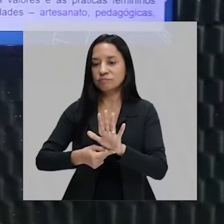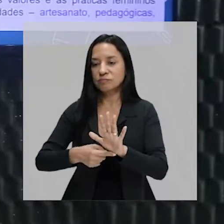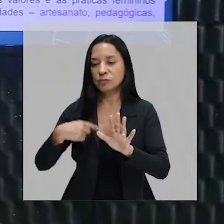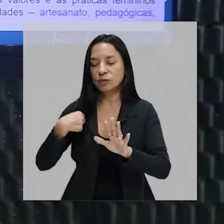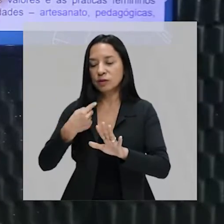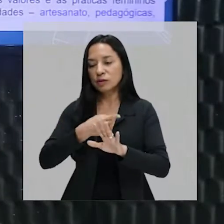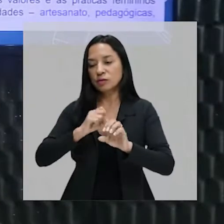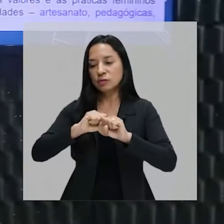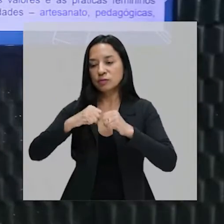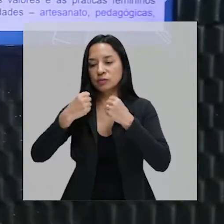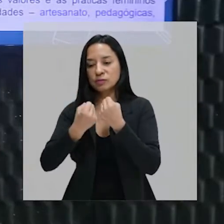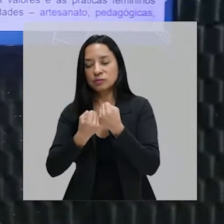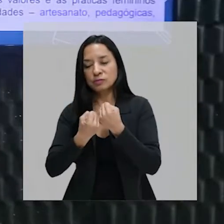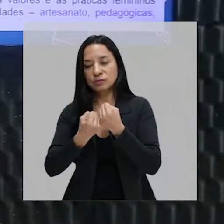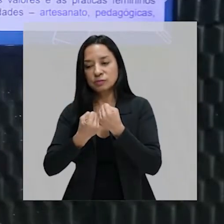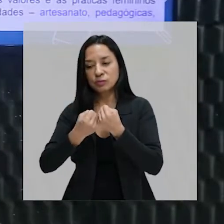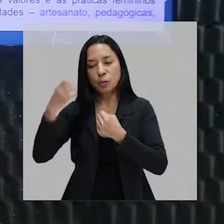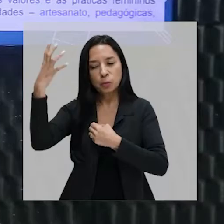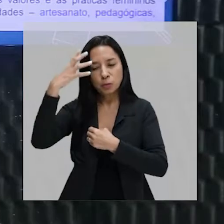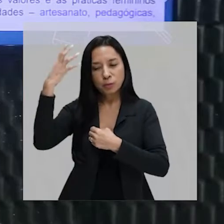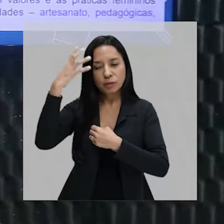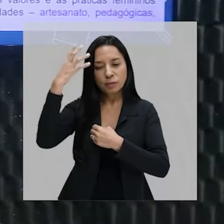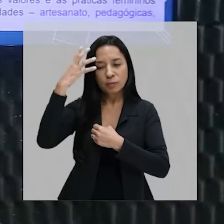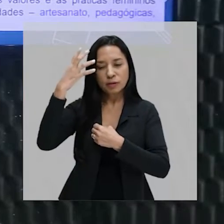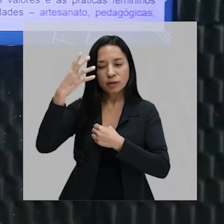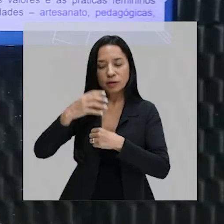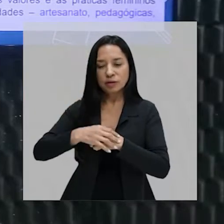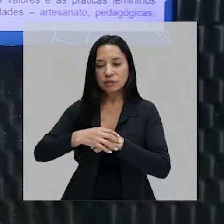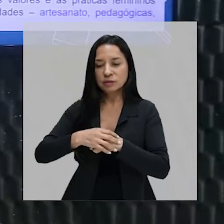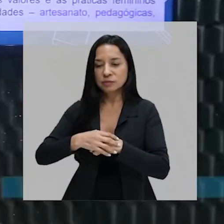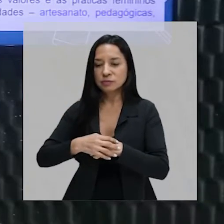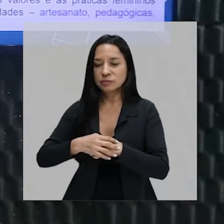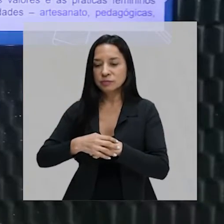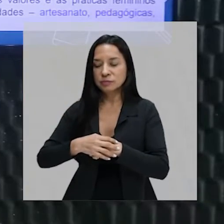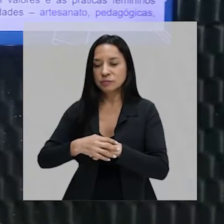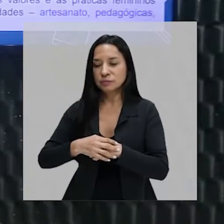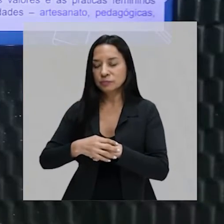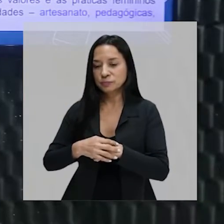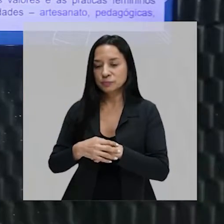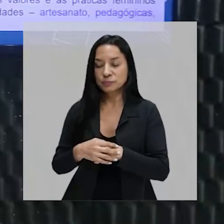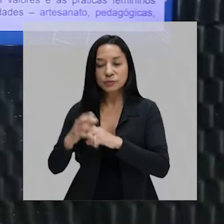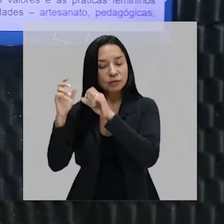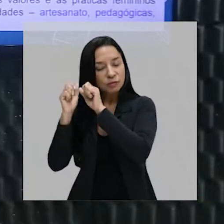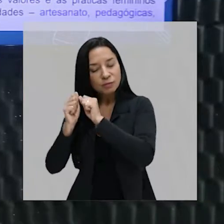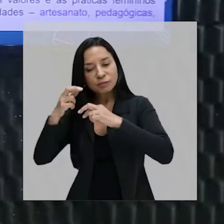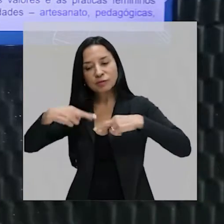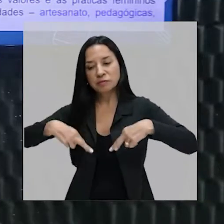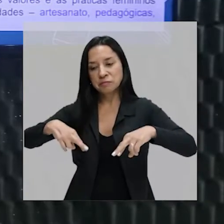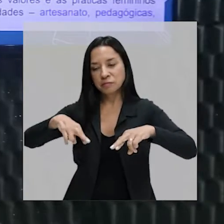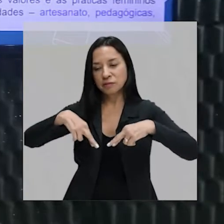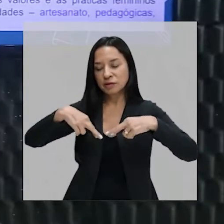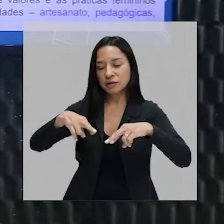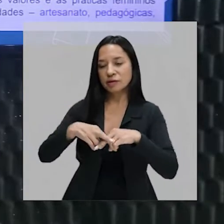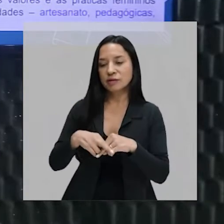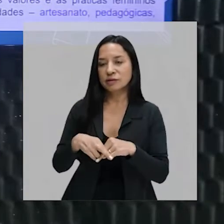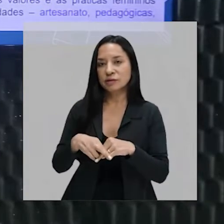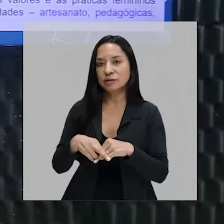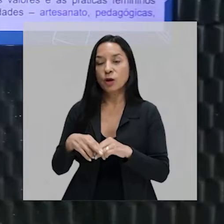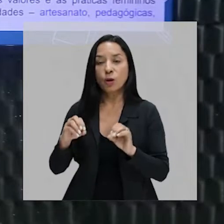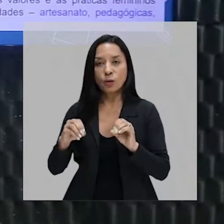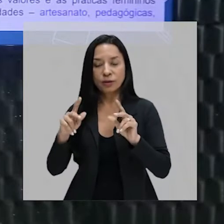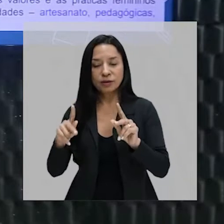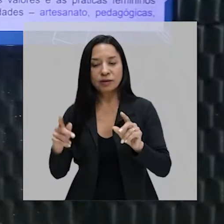como tomar banho diário dormi Rios comer mandioca qualquer galerinha um grande